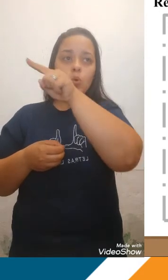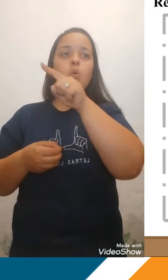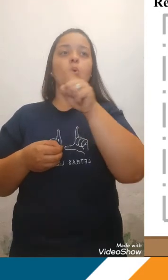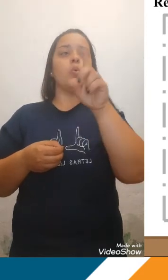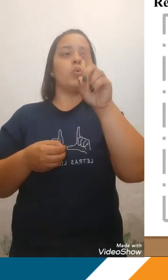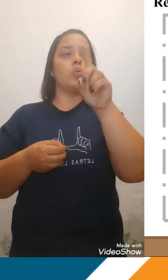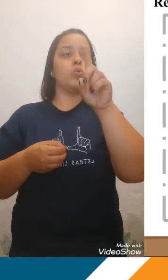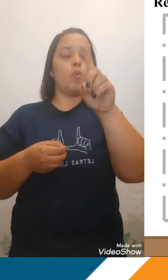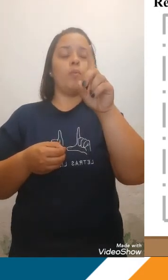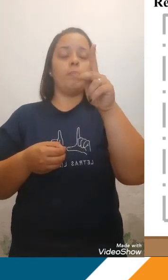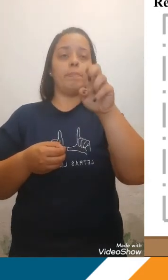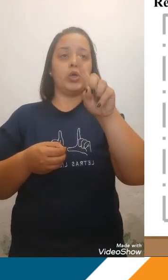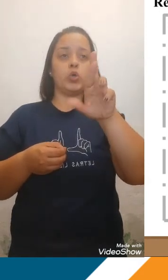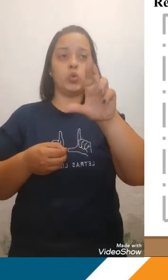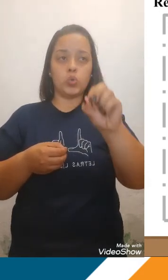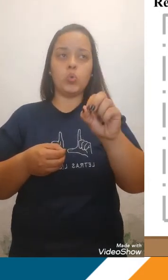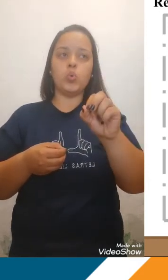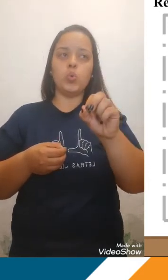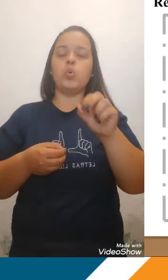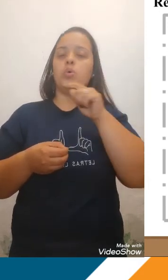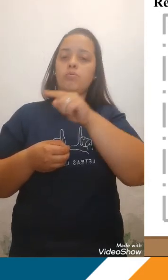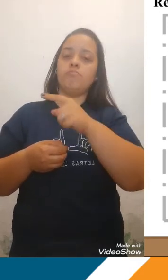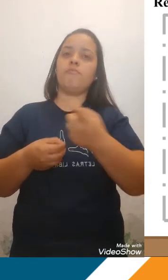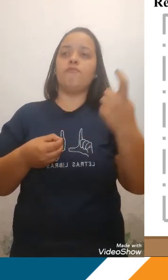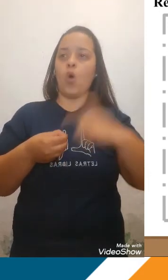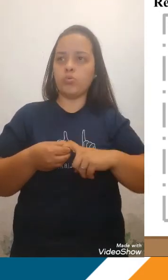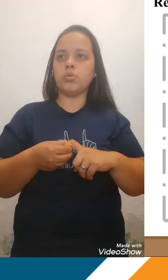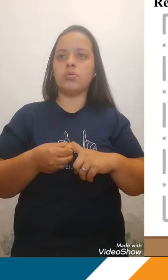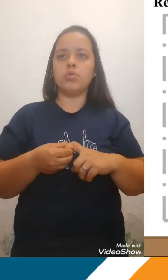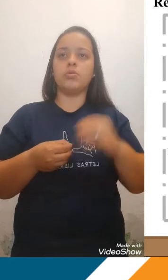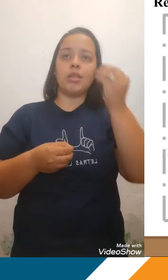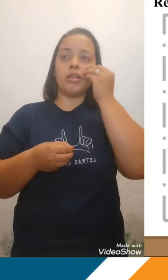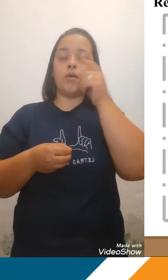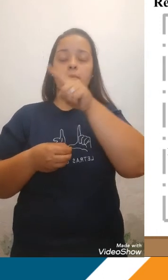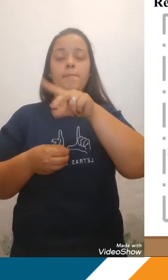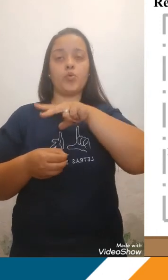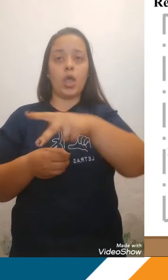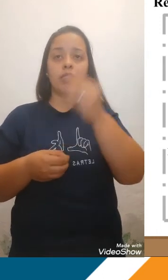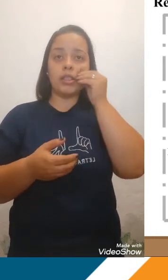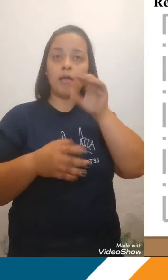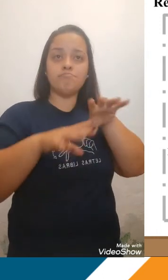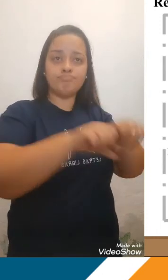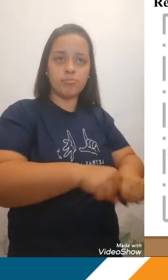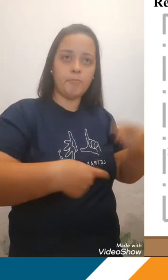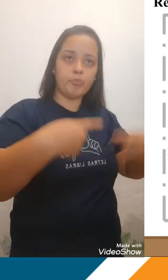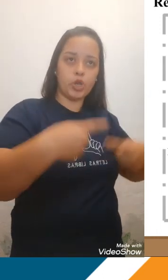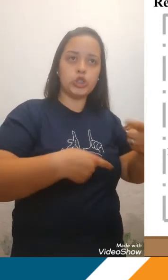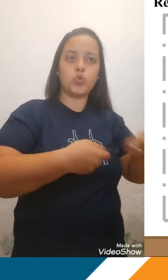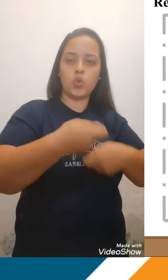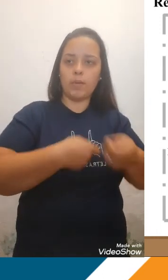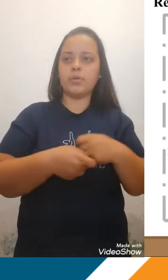Brasil. A partir daí, forma-se um núcleo de políticos e intelectuais brasileiros em torno de